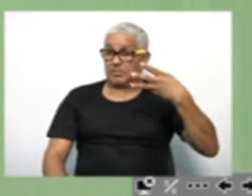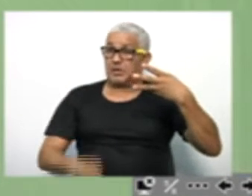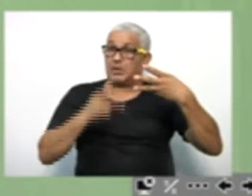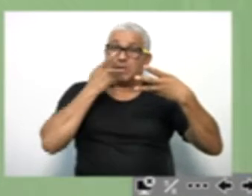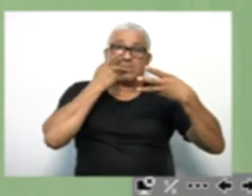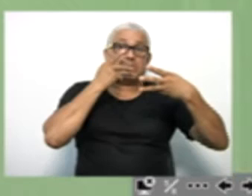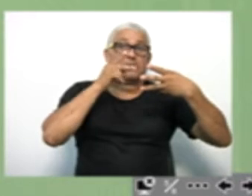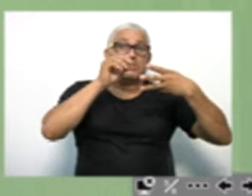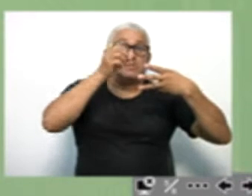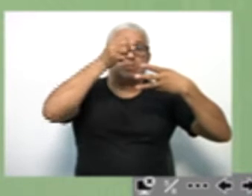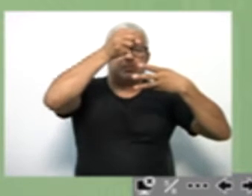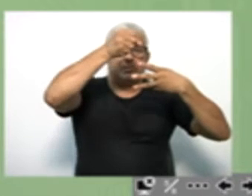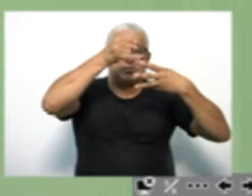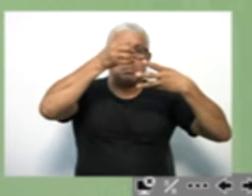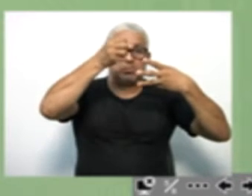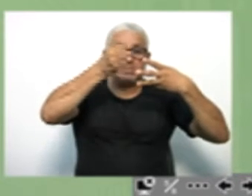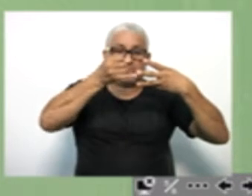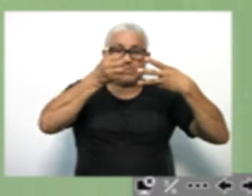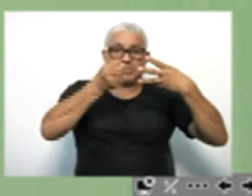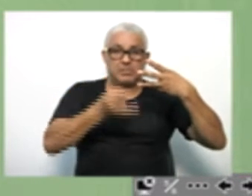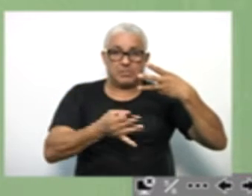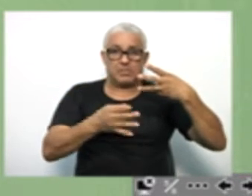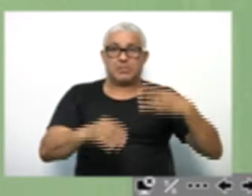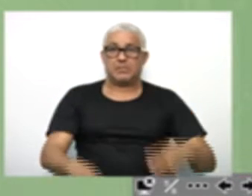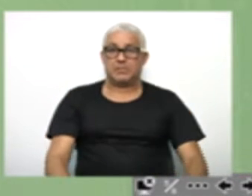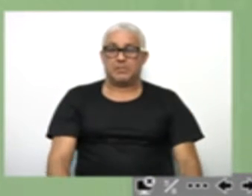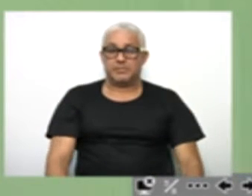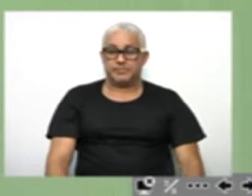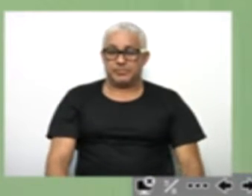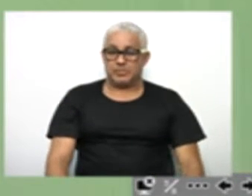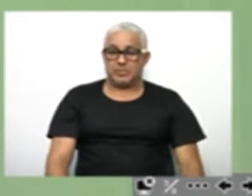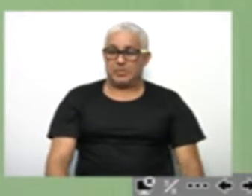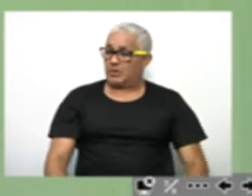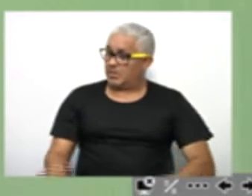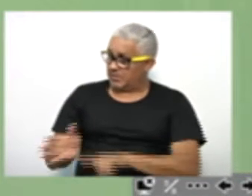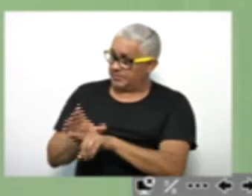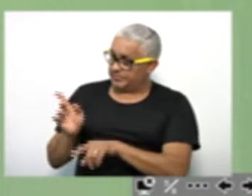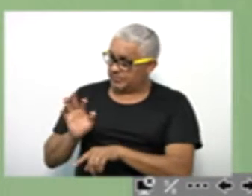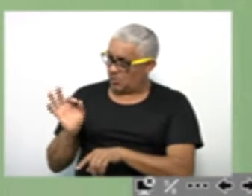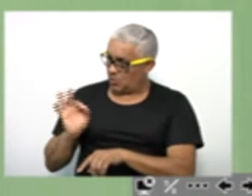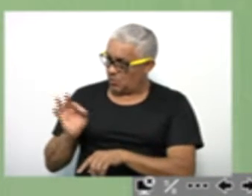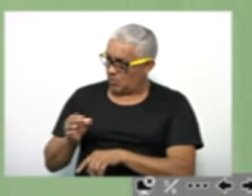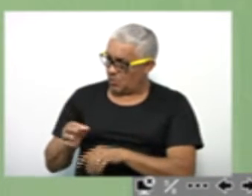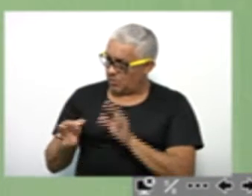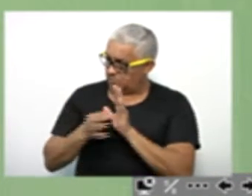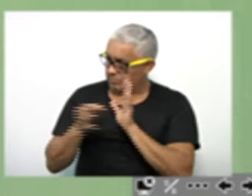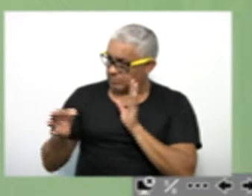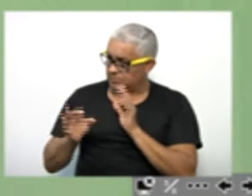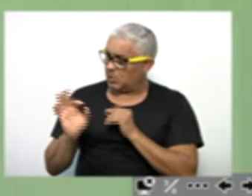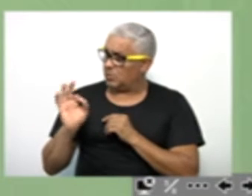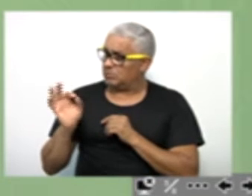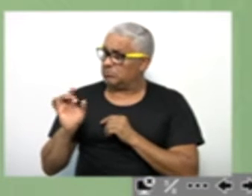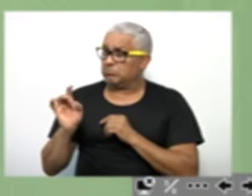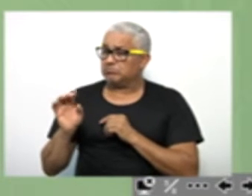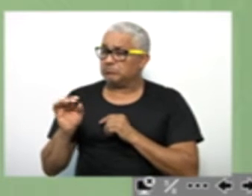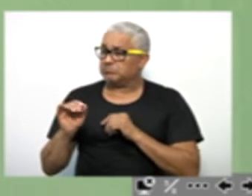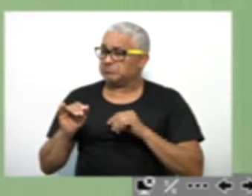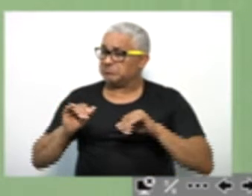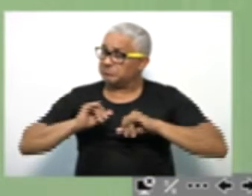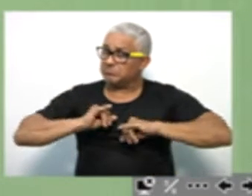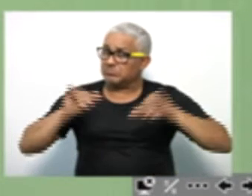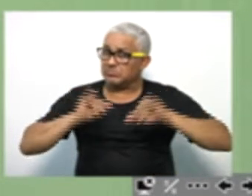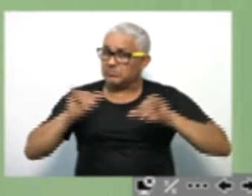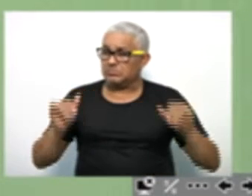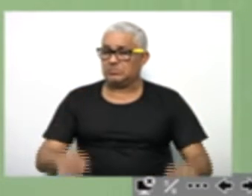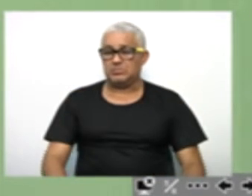antes de a gente dar continuidade a elas, você quer fazer alguma consideração? Não, só para informar ali com relação